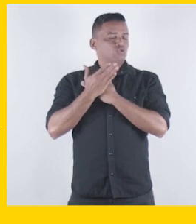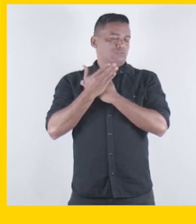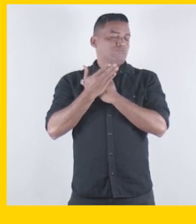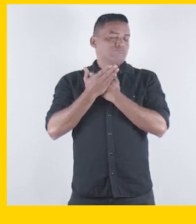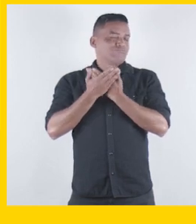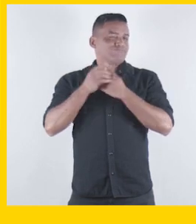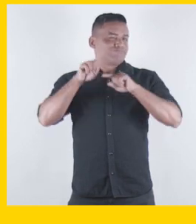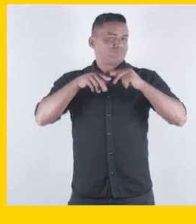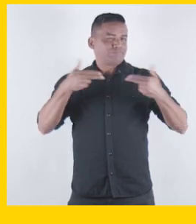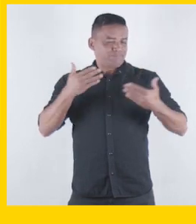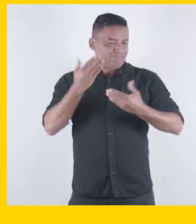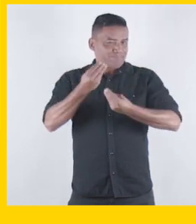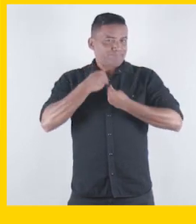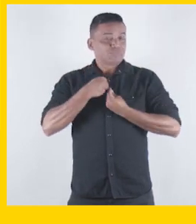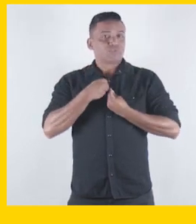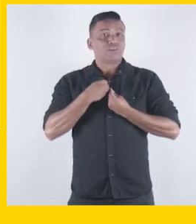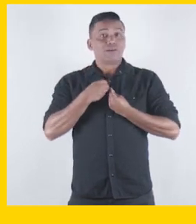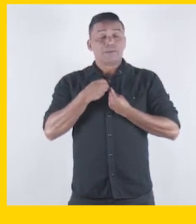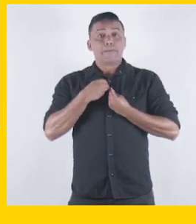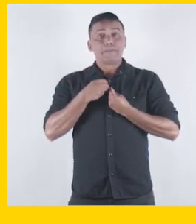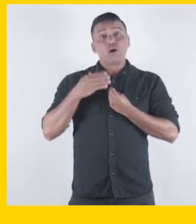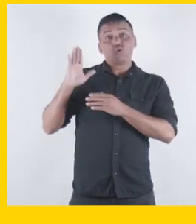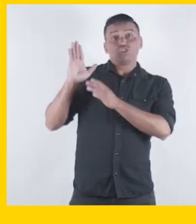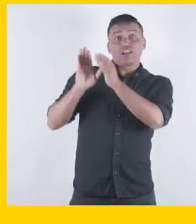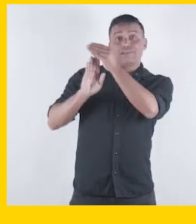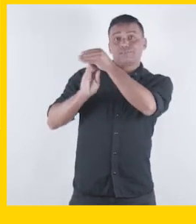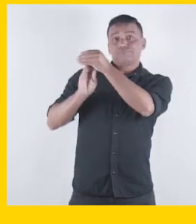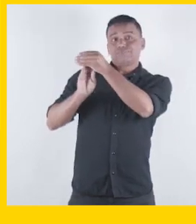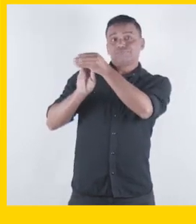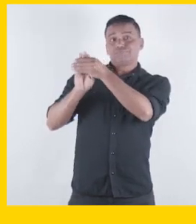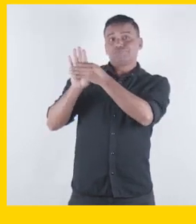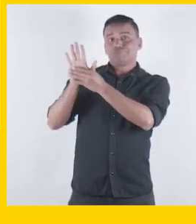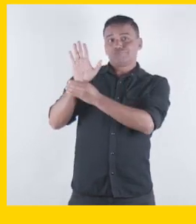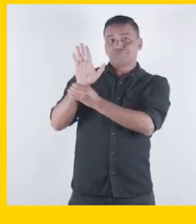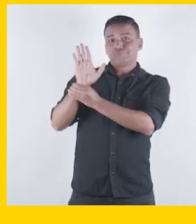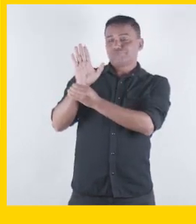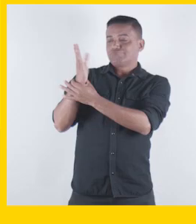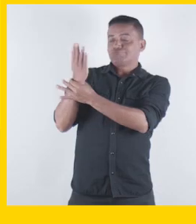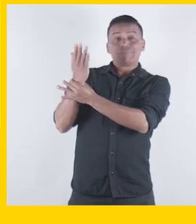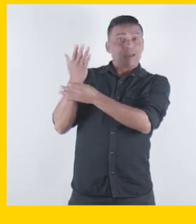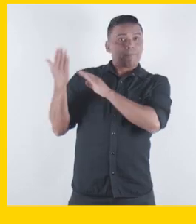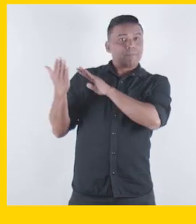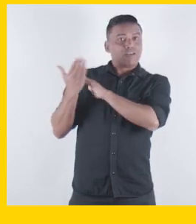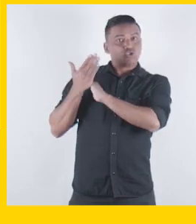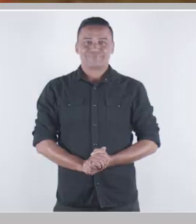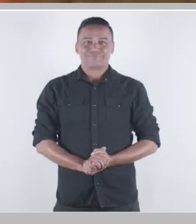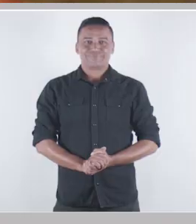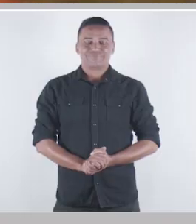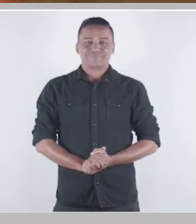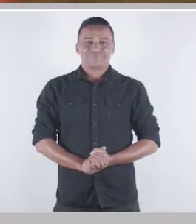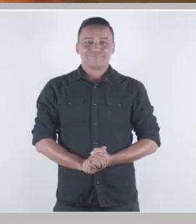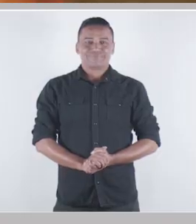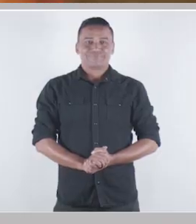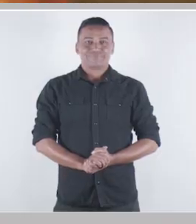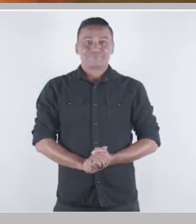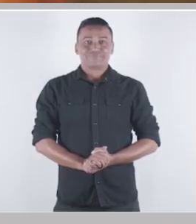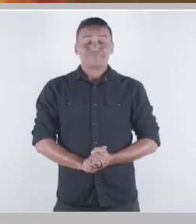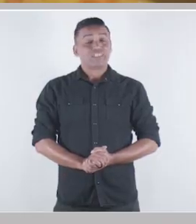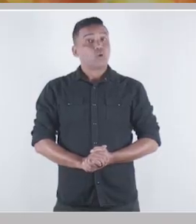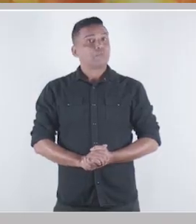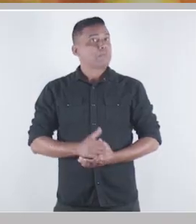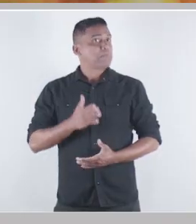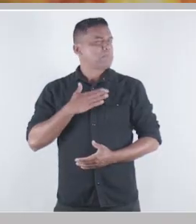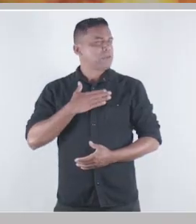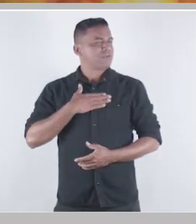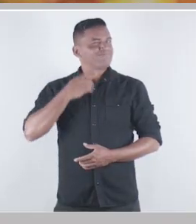direita, uma luva para me ajudar no processo de ilustração. As minhas